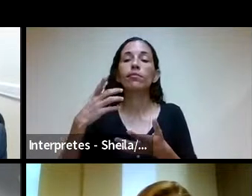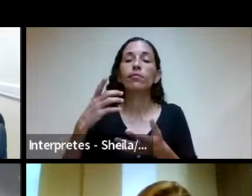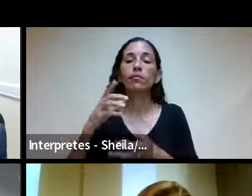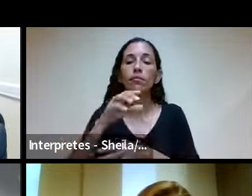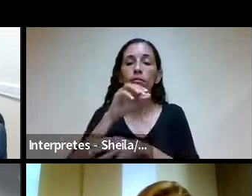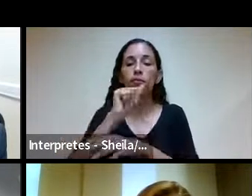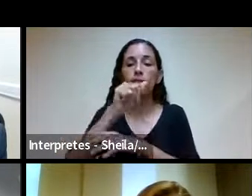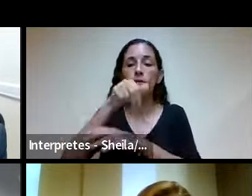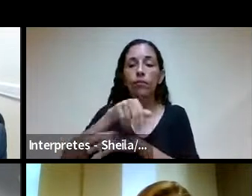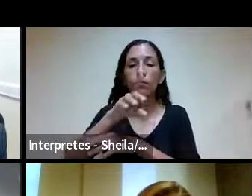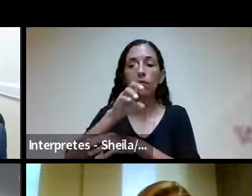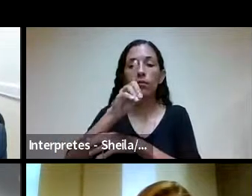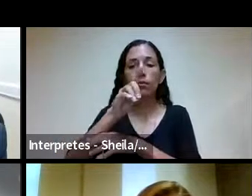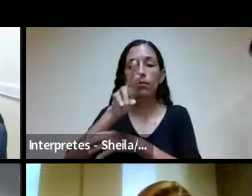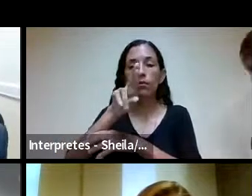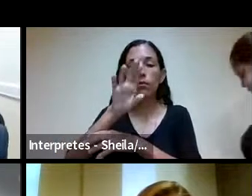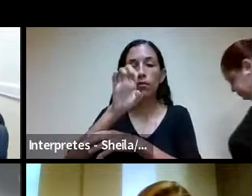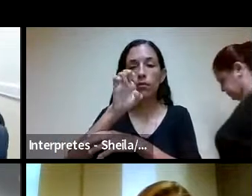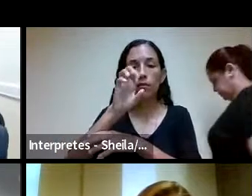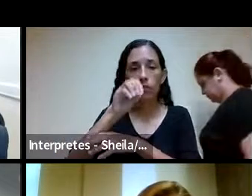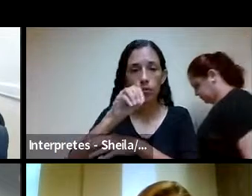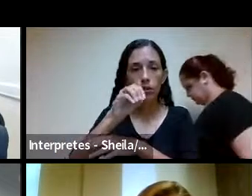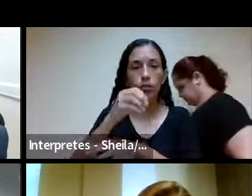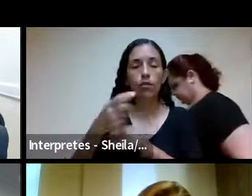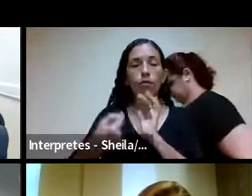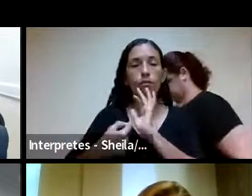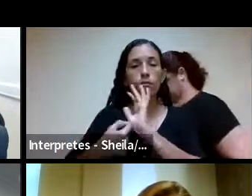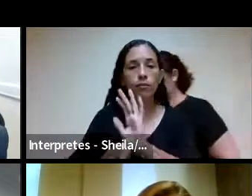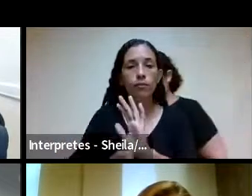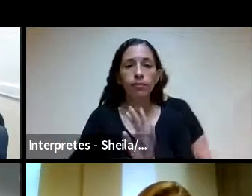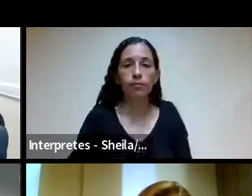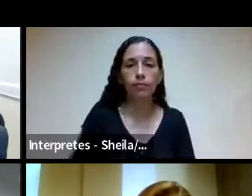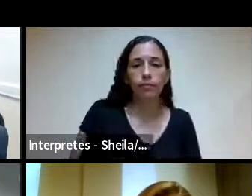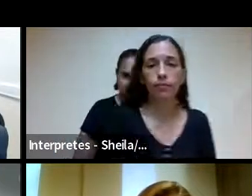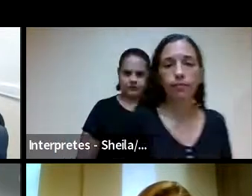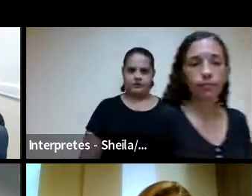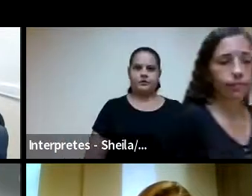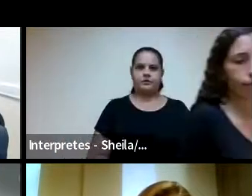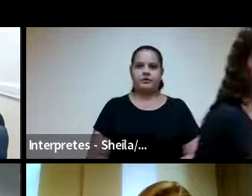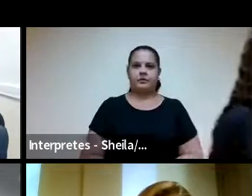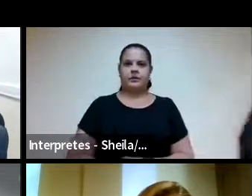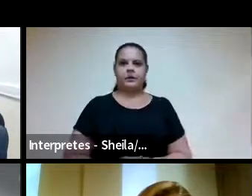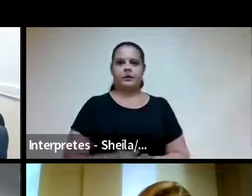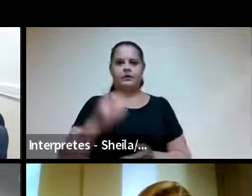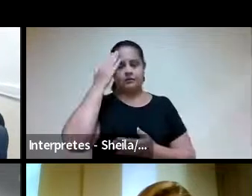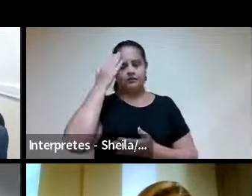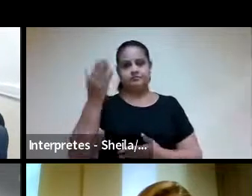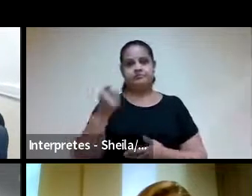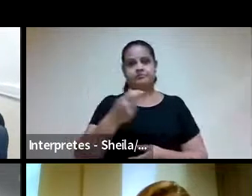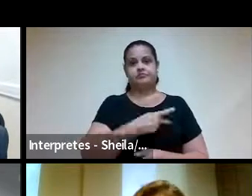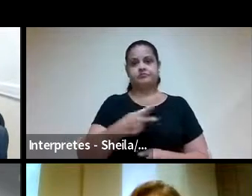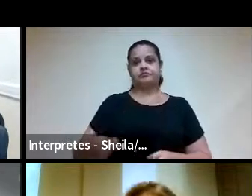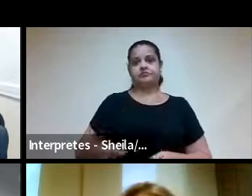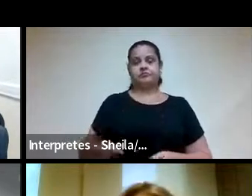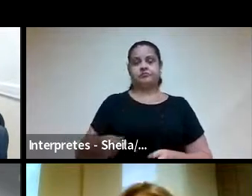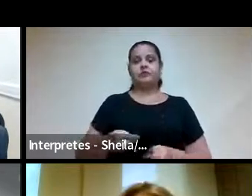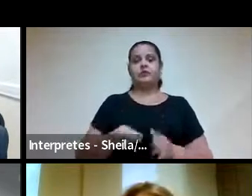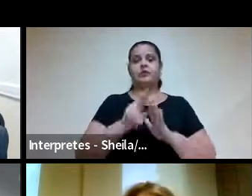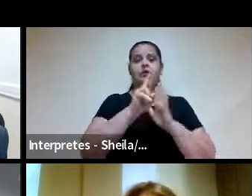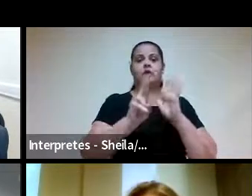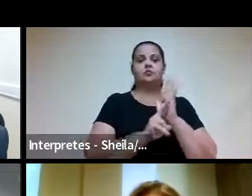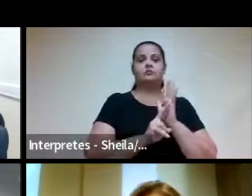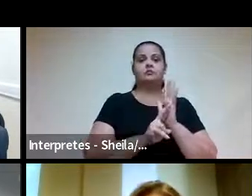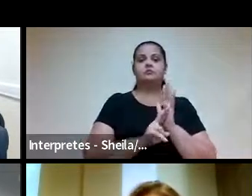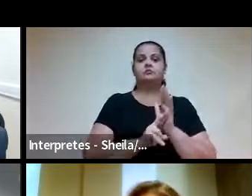sua sustentação oral. Muito obrigado, excelência, excelentíssimo senhor presidente, eminente relator,